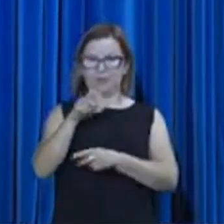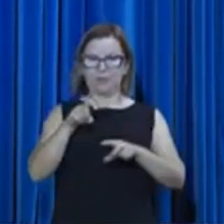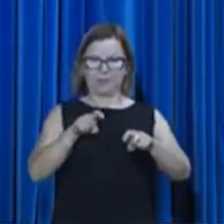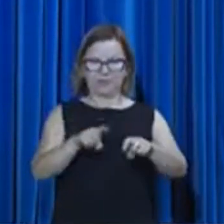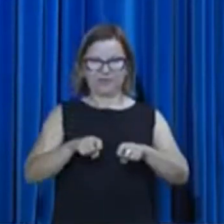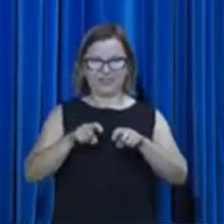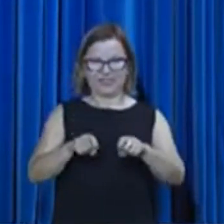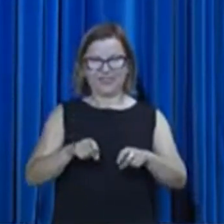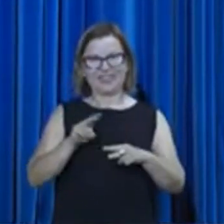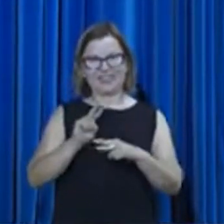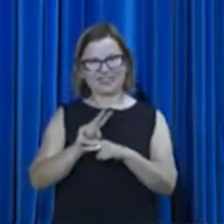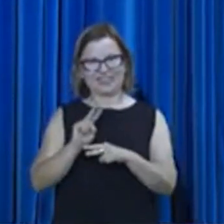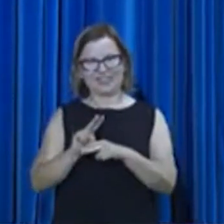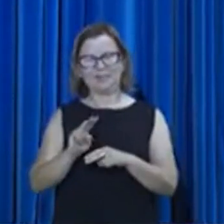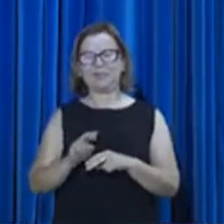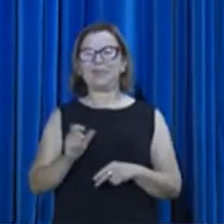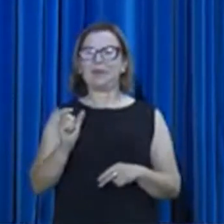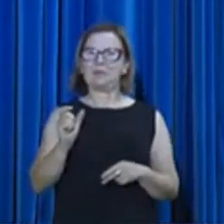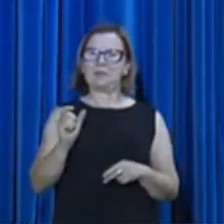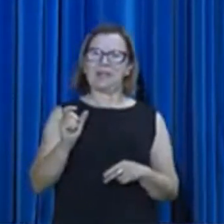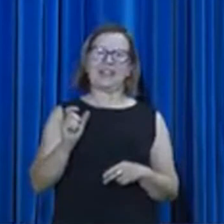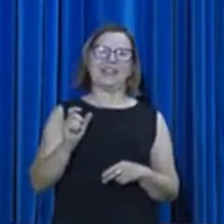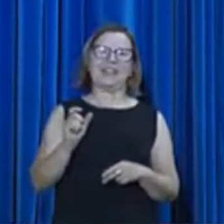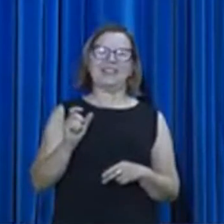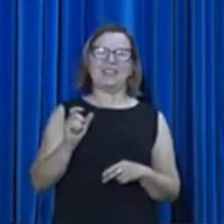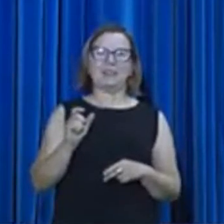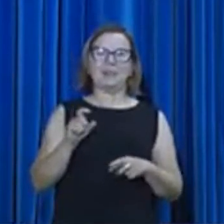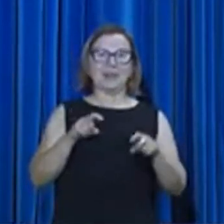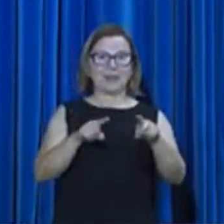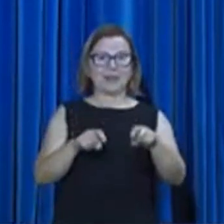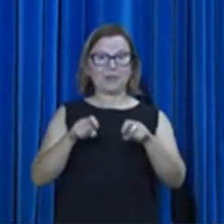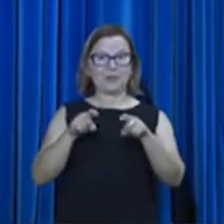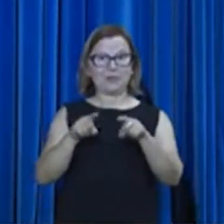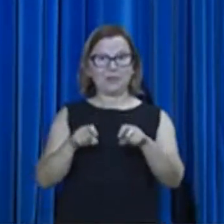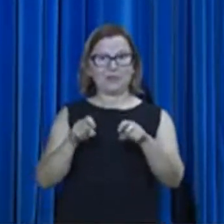A palavra usada para cultivar no hebraico é abad,